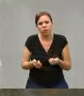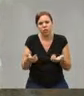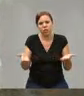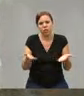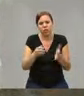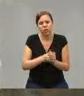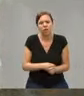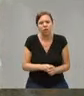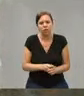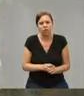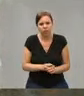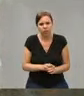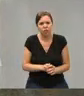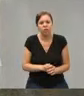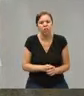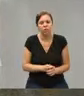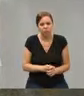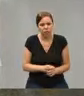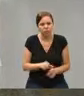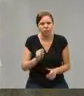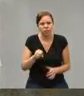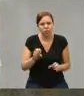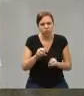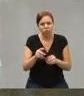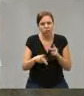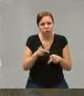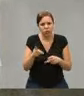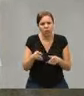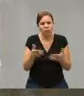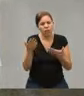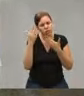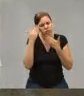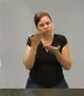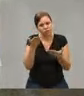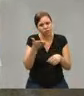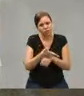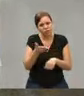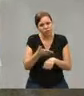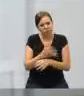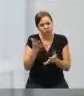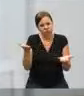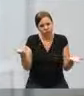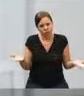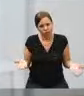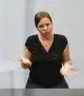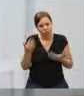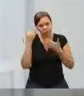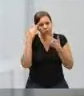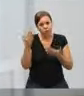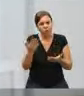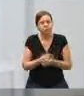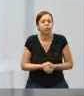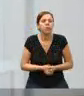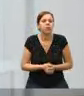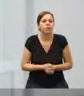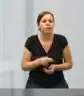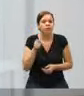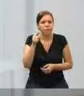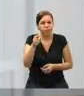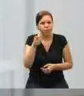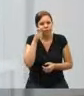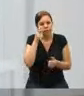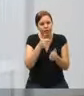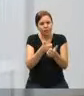a sementinha, isso é importante. Eu quero agradecer a participação de vocês, muito obrigada. E você que nos acompanhou até agora,